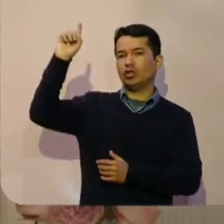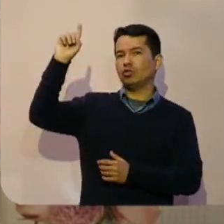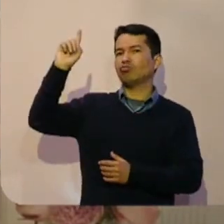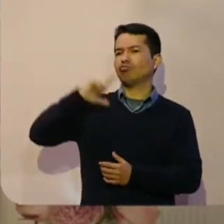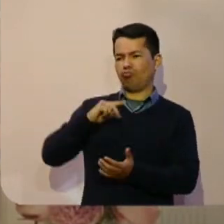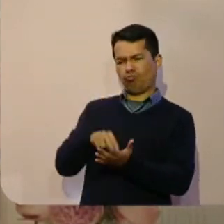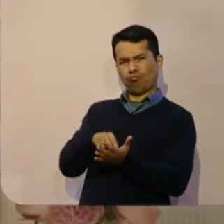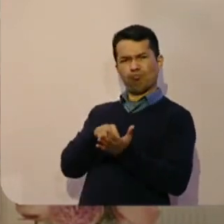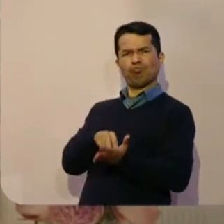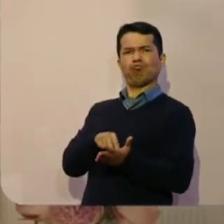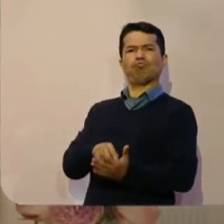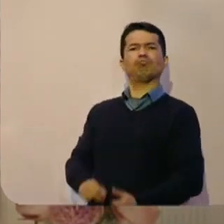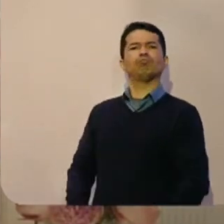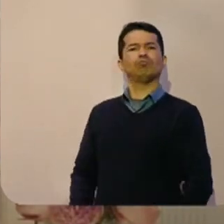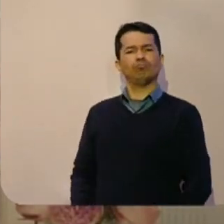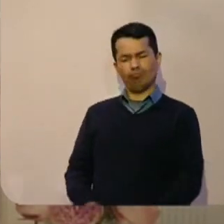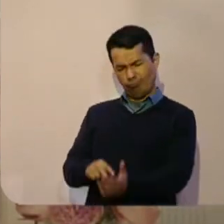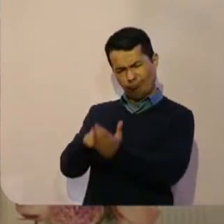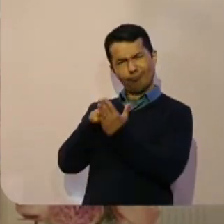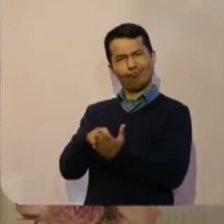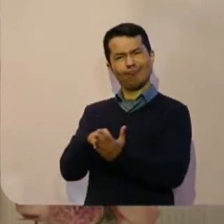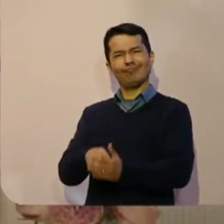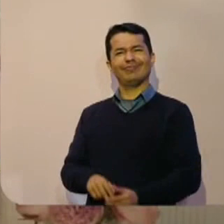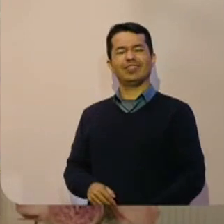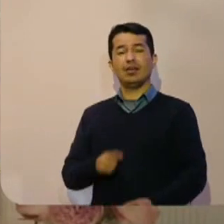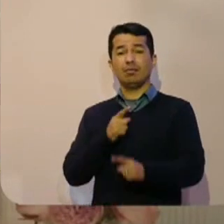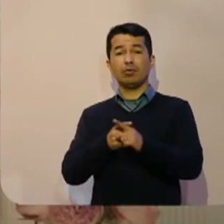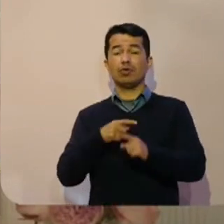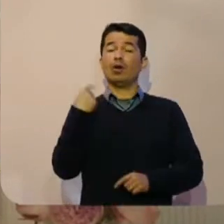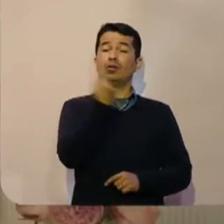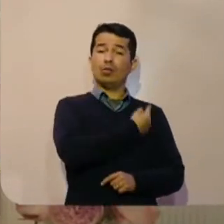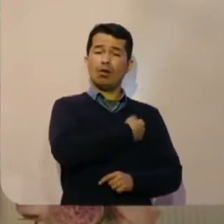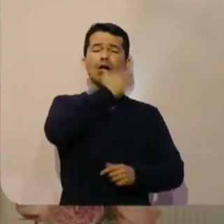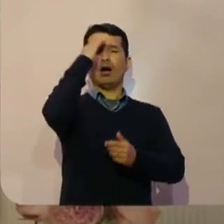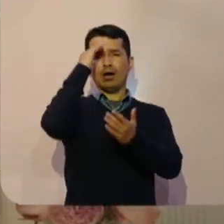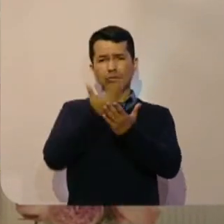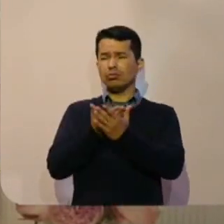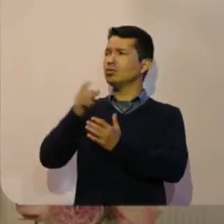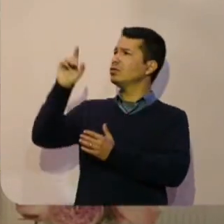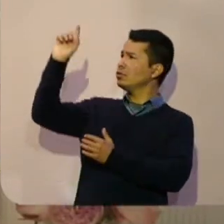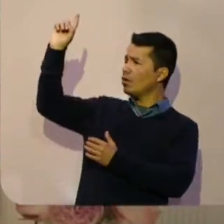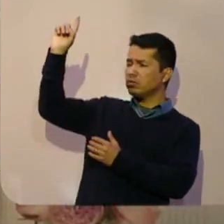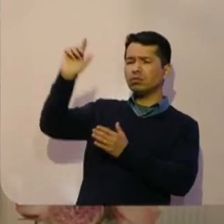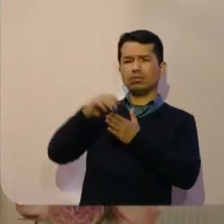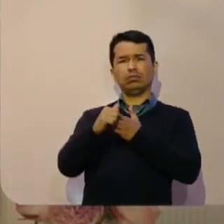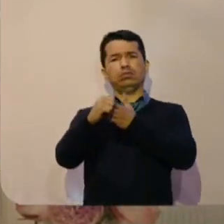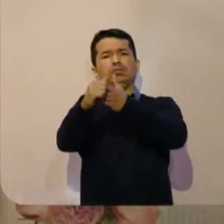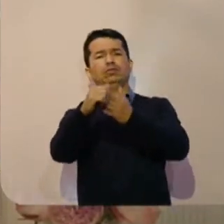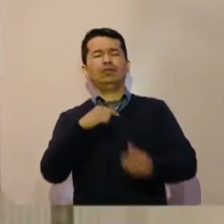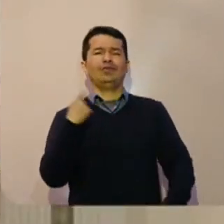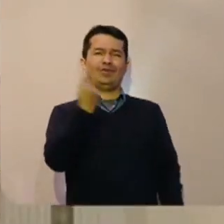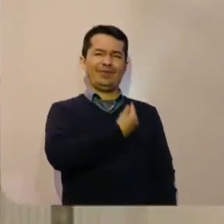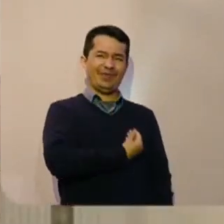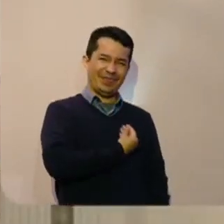o desespero comum das pessoas que não têm fé, então logo o meu coração vai ficar ansioso de novo. E é por isso que